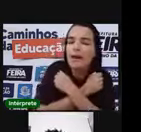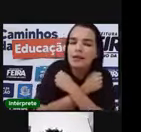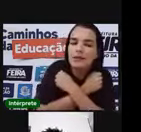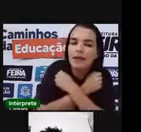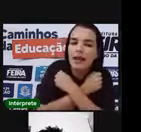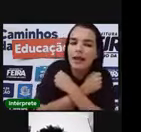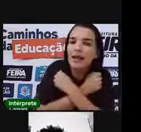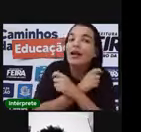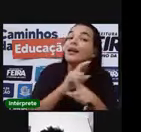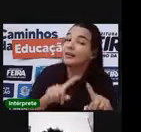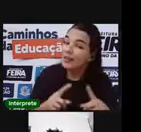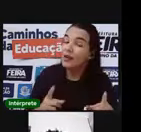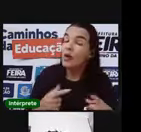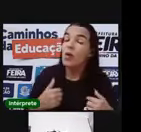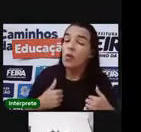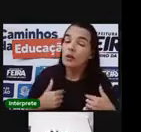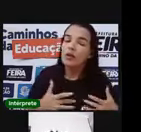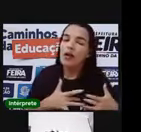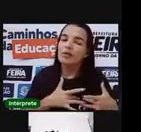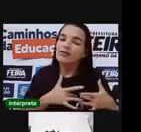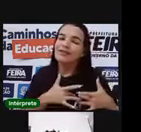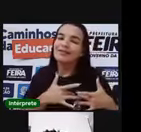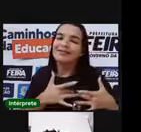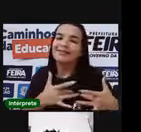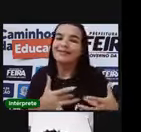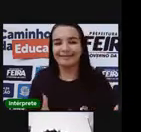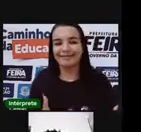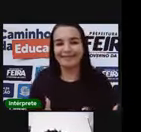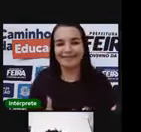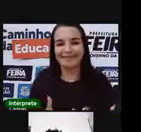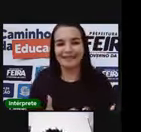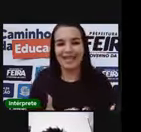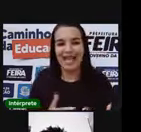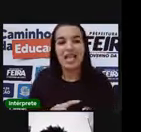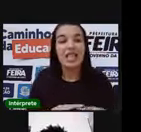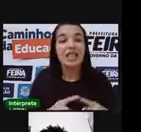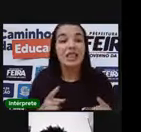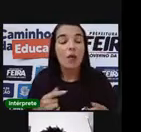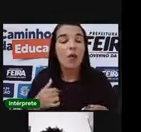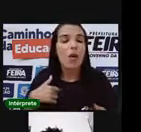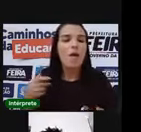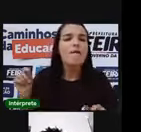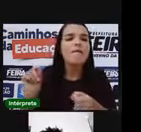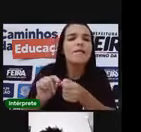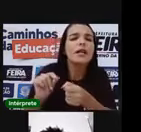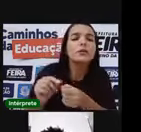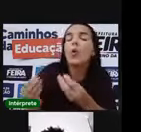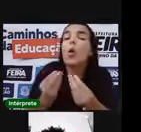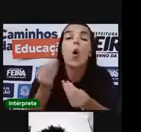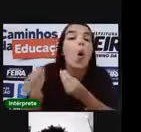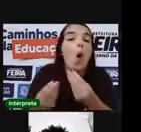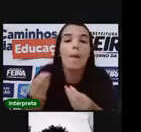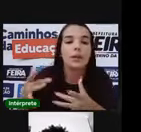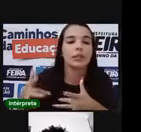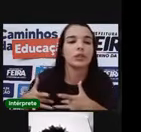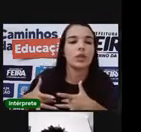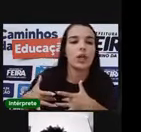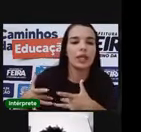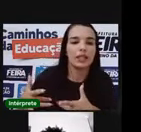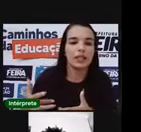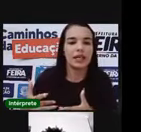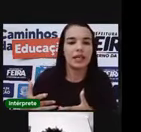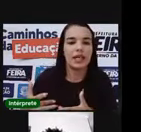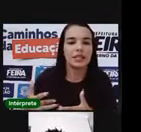solidário, solidária? E quando é que eu posso ser? Como é que eu pratico, não é, a solidariedade? Olha o que eu coloco aí no final.